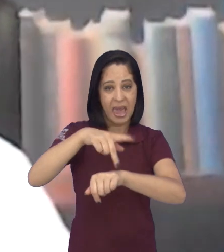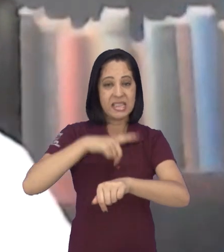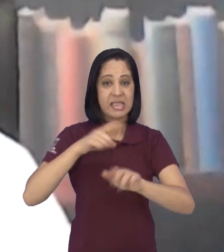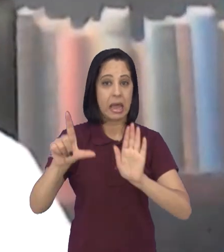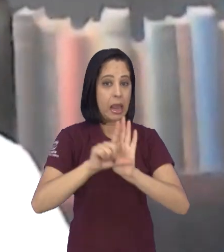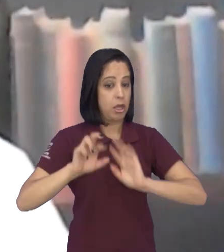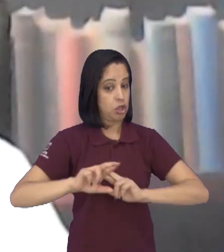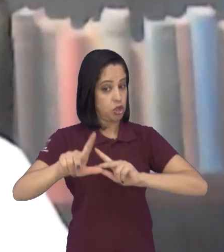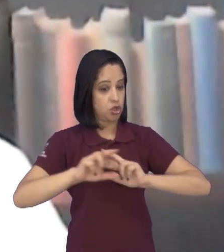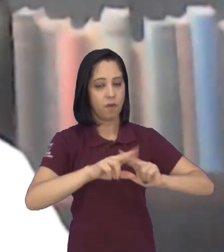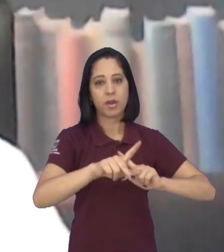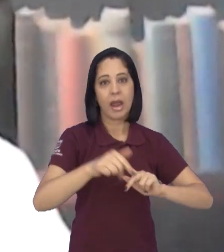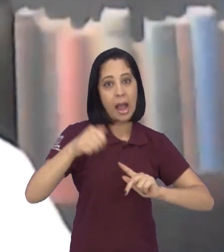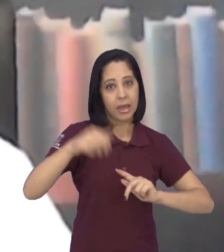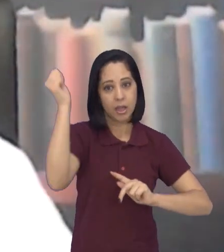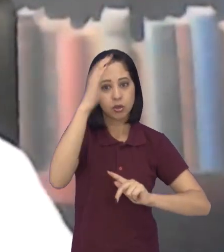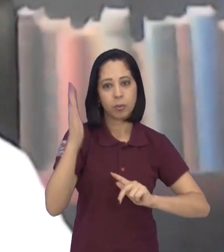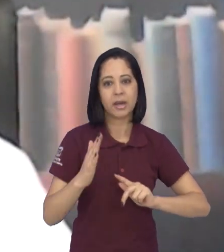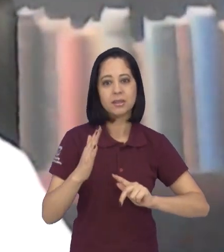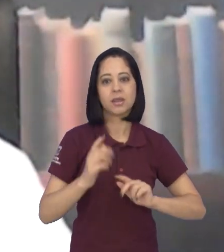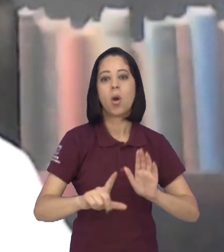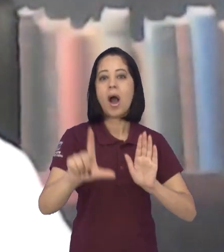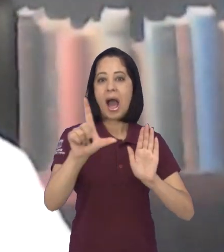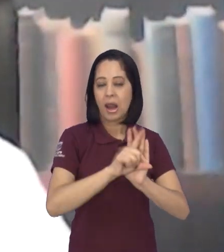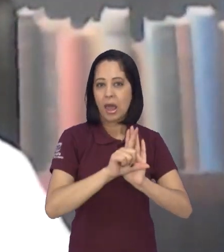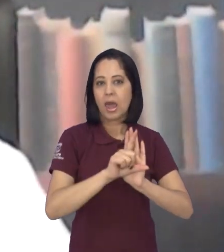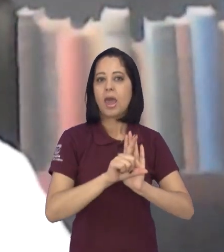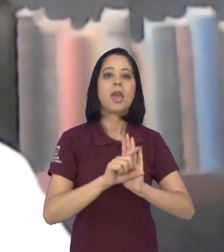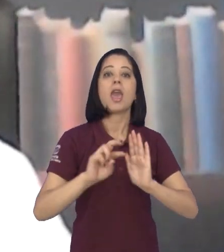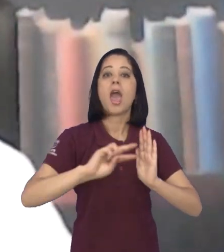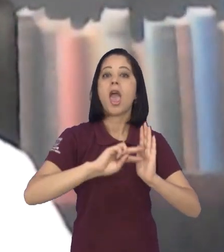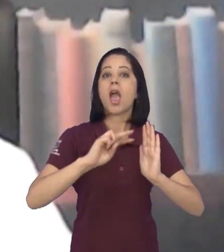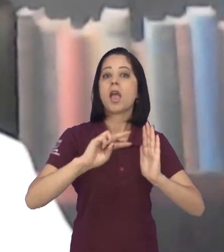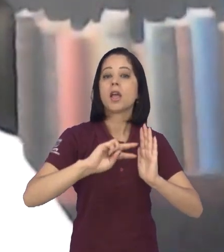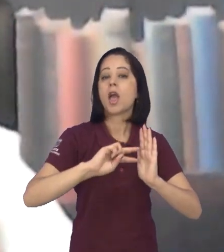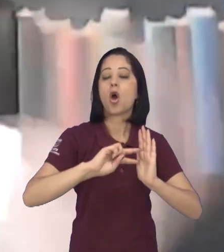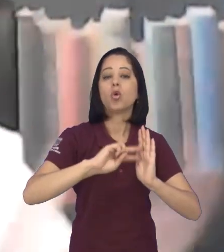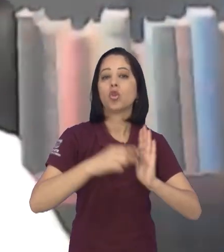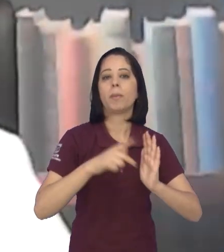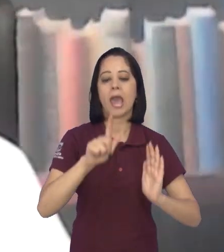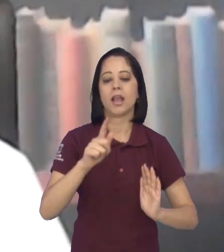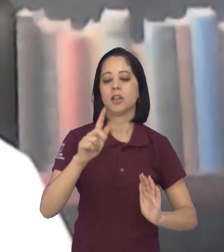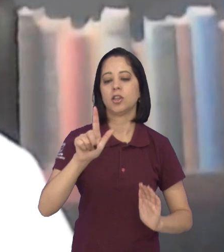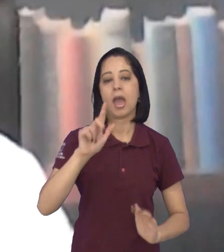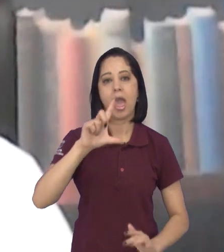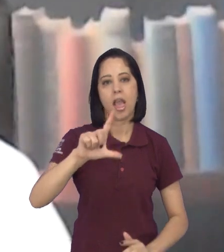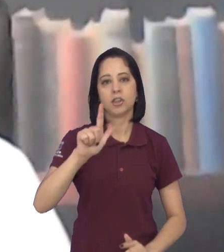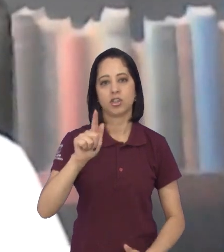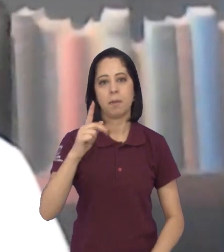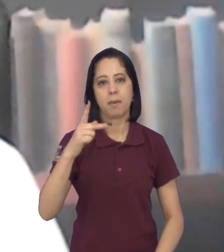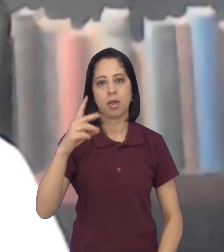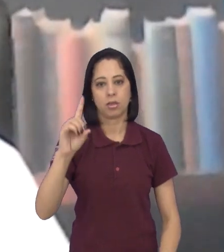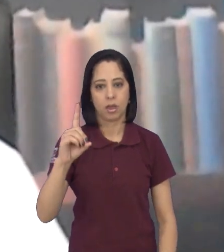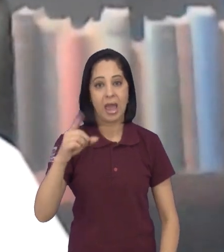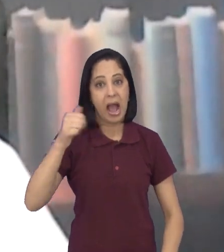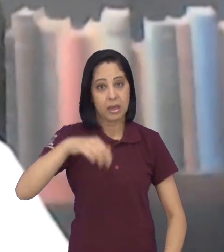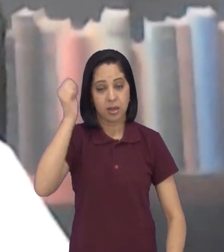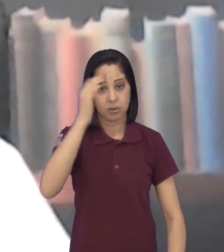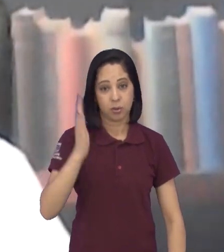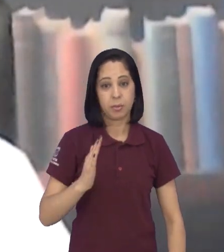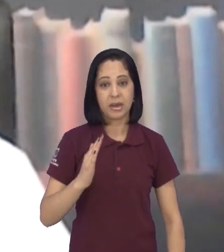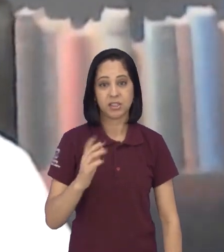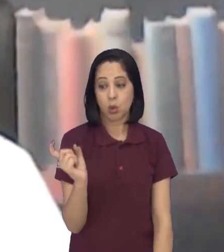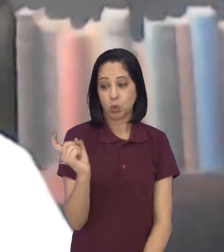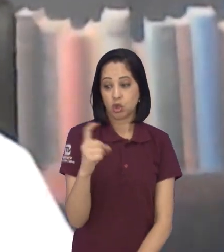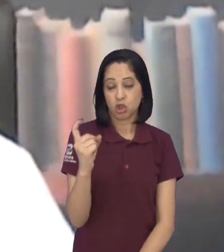no Brasil, a legislação se chama Lei Geral de Proteção de Dados, LGPD, que funciona em todo o território nacional. E aqui no Brasil,